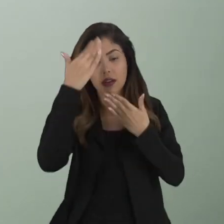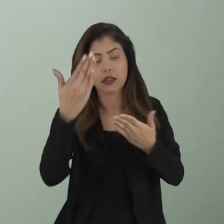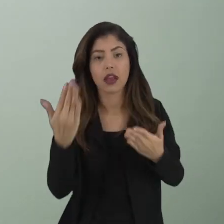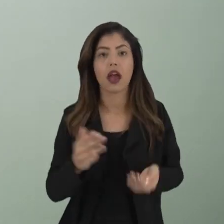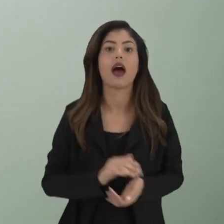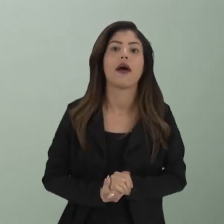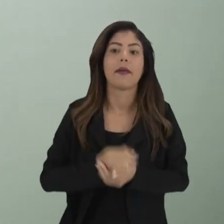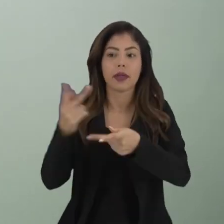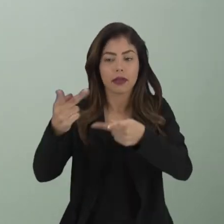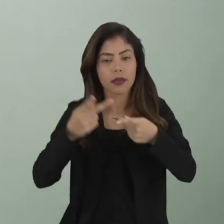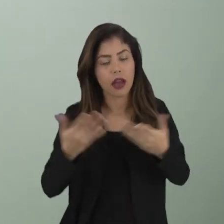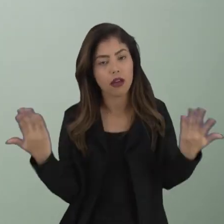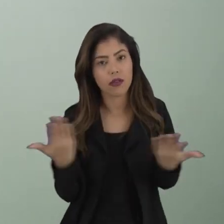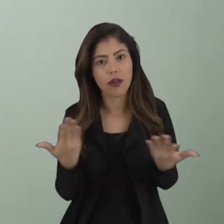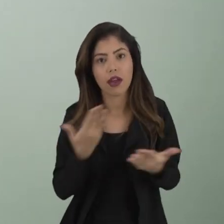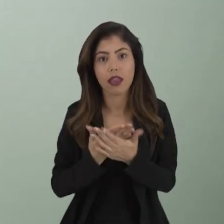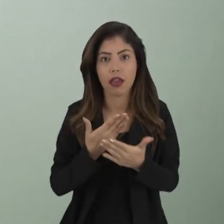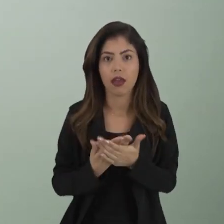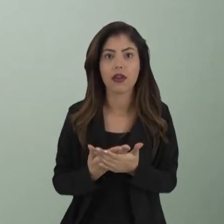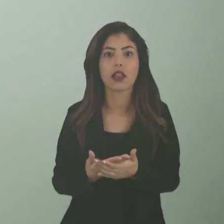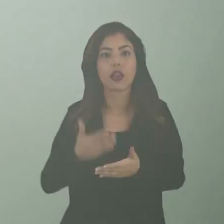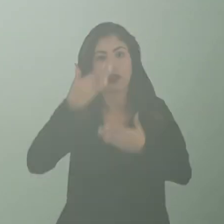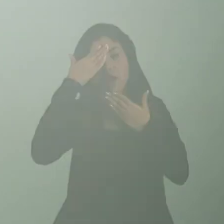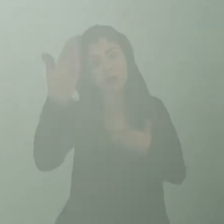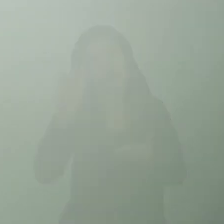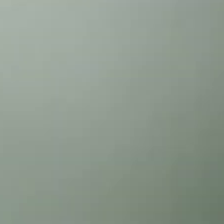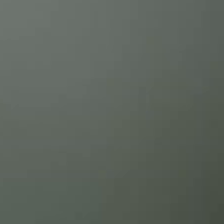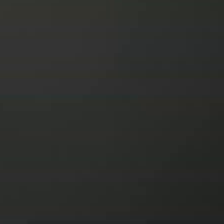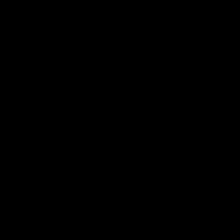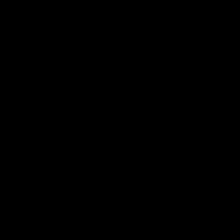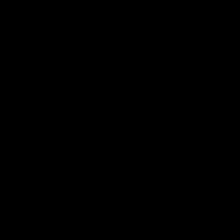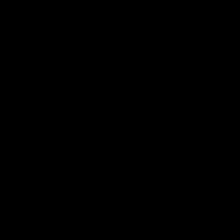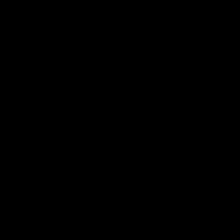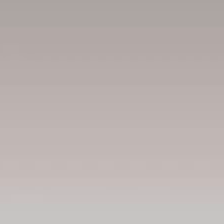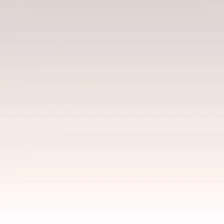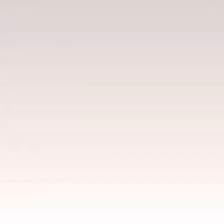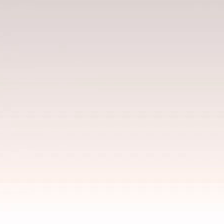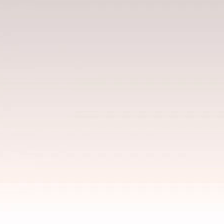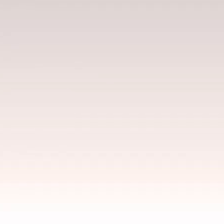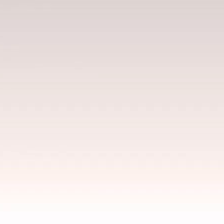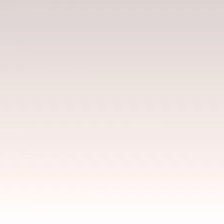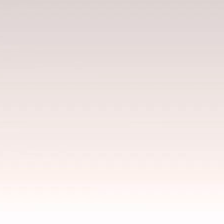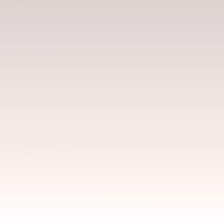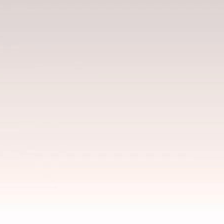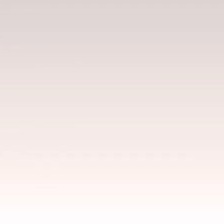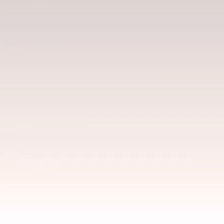vocês pela participação, muito obrigado e até a nossa próxima aula.